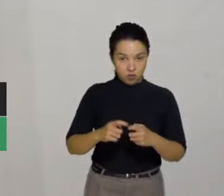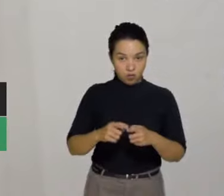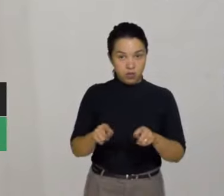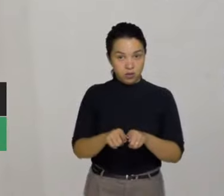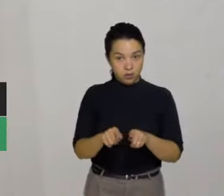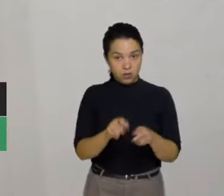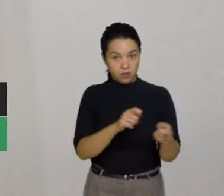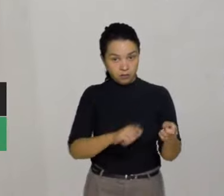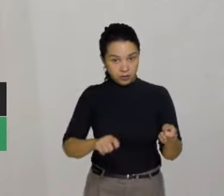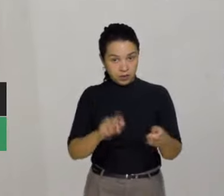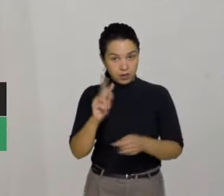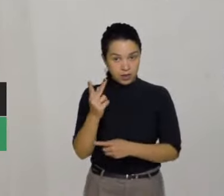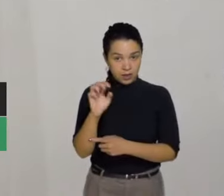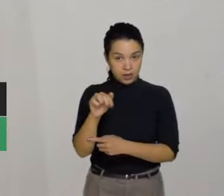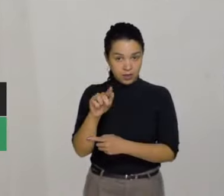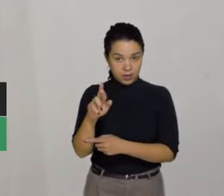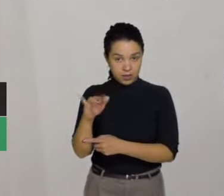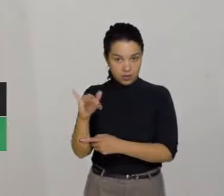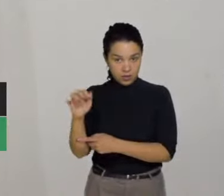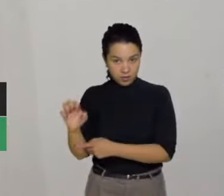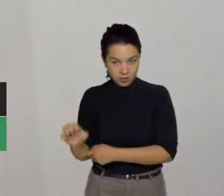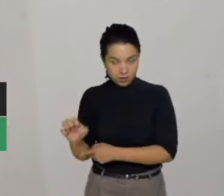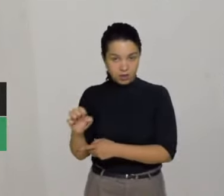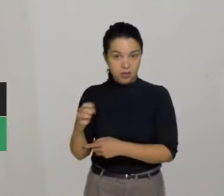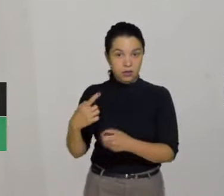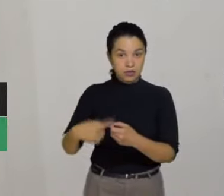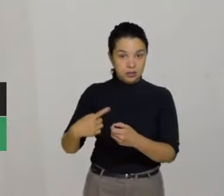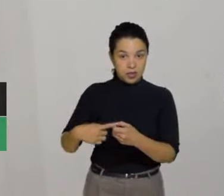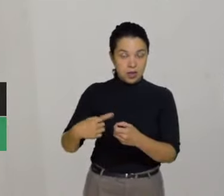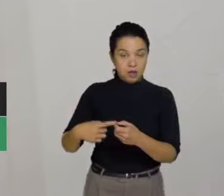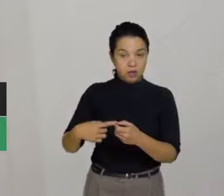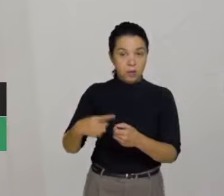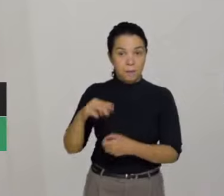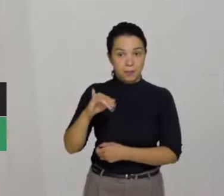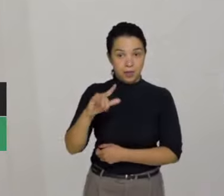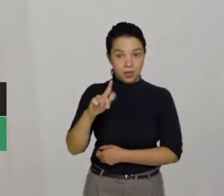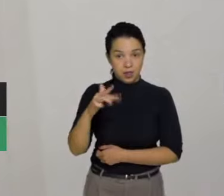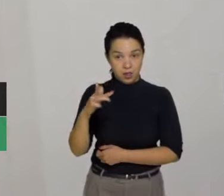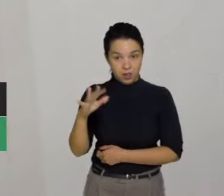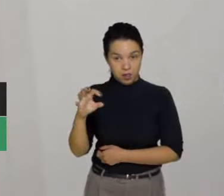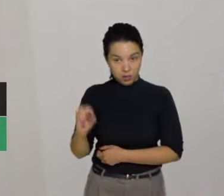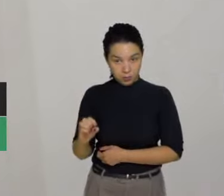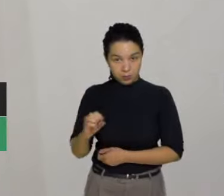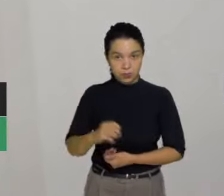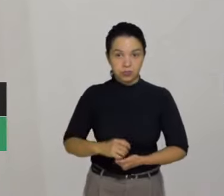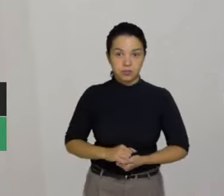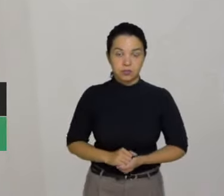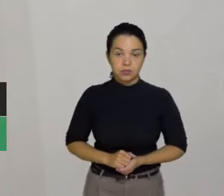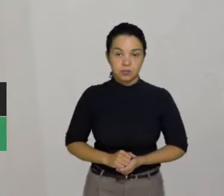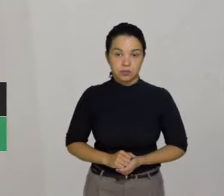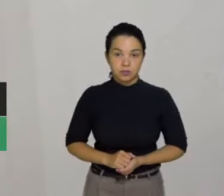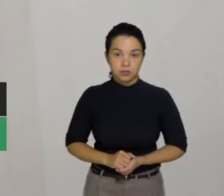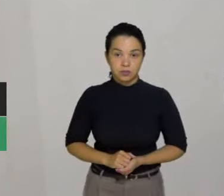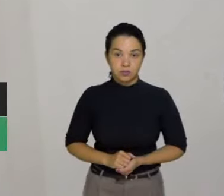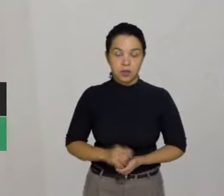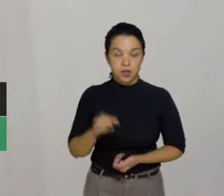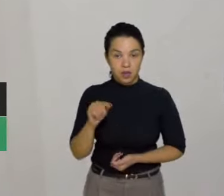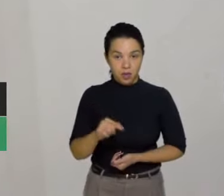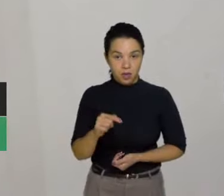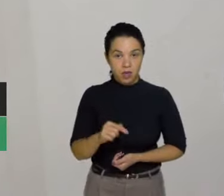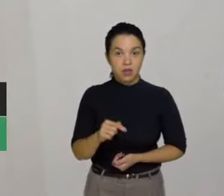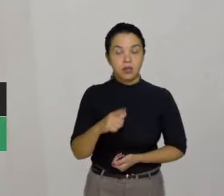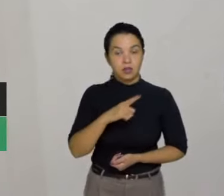Amber Schutel, natural de Milão, agente consular do Rei da Sardenha. detentor da cidadania